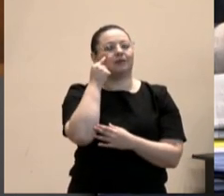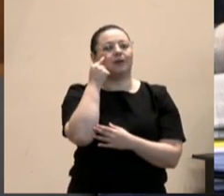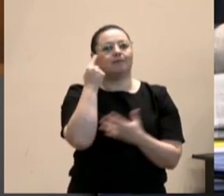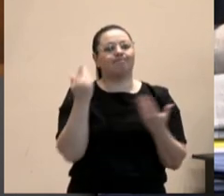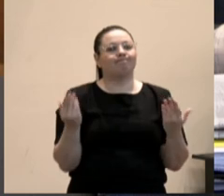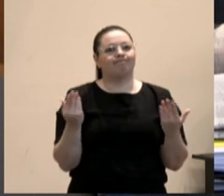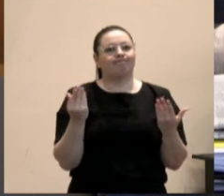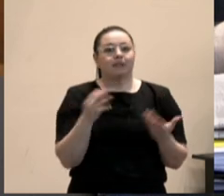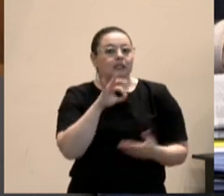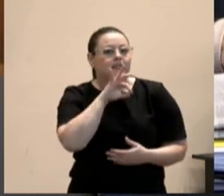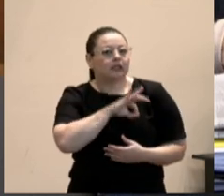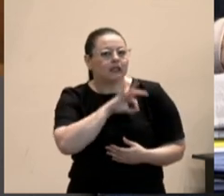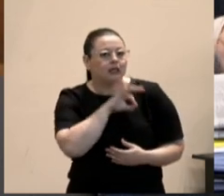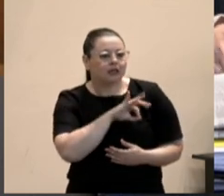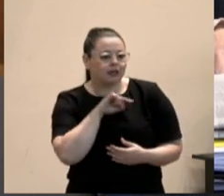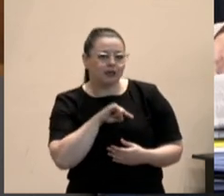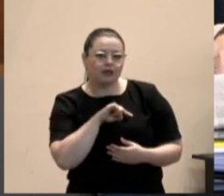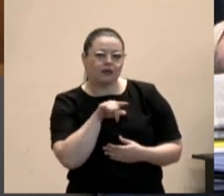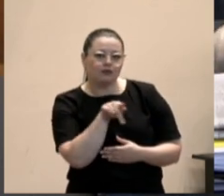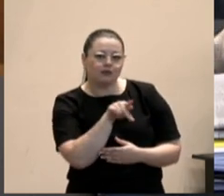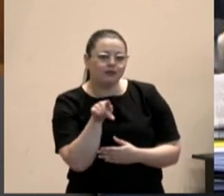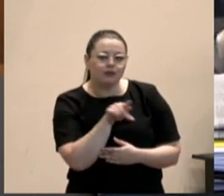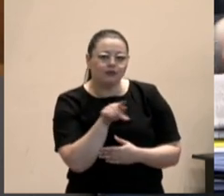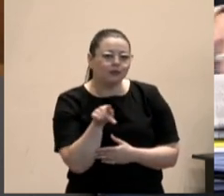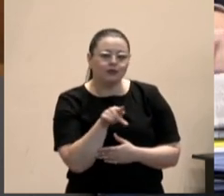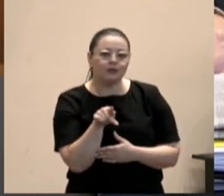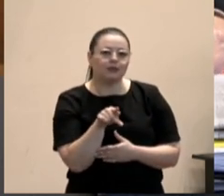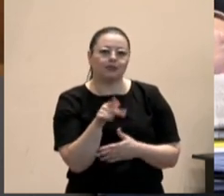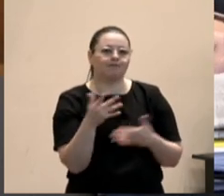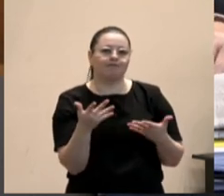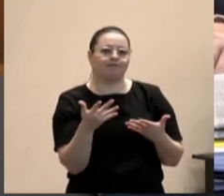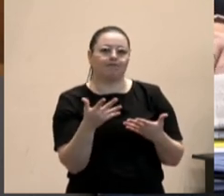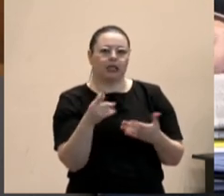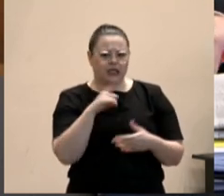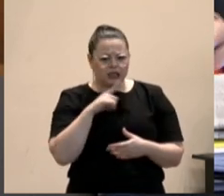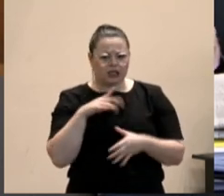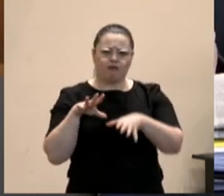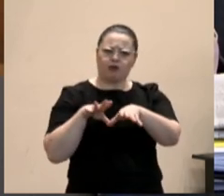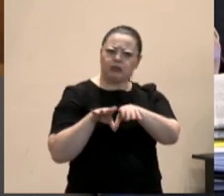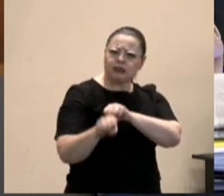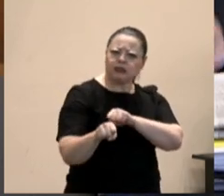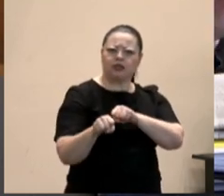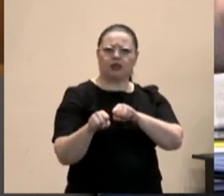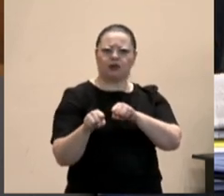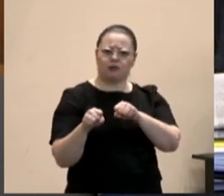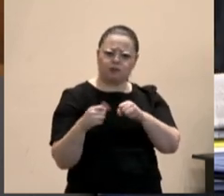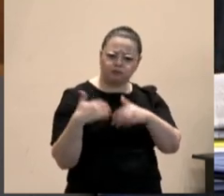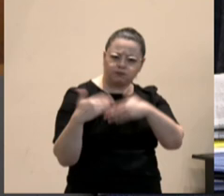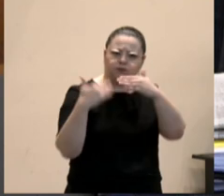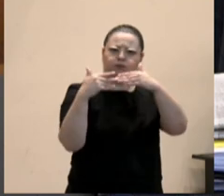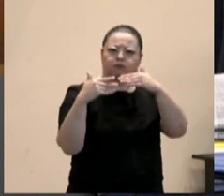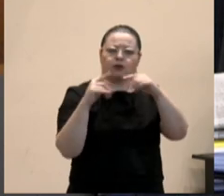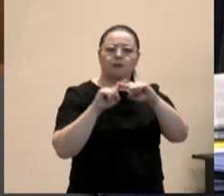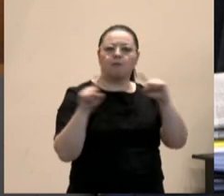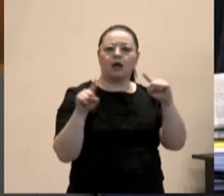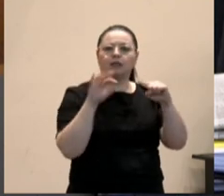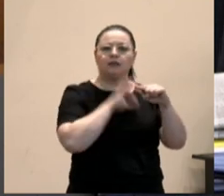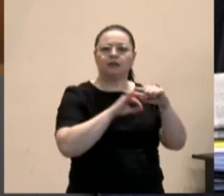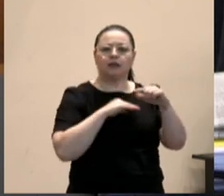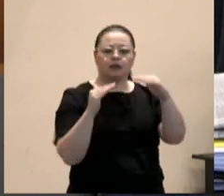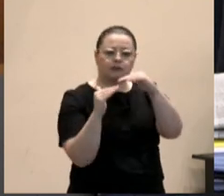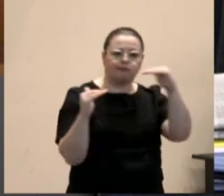o salário, o piso dos professores com formação equivalente é mais baixo do